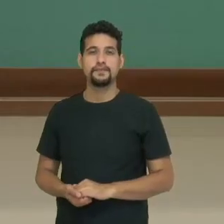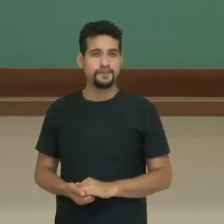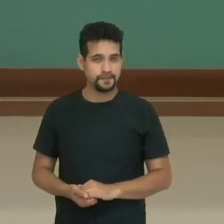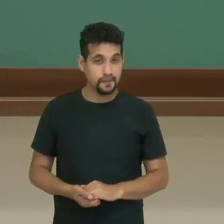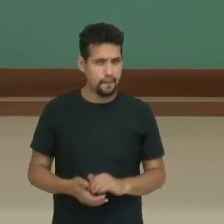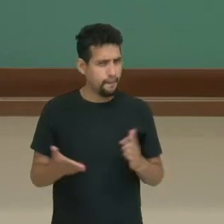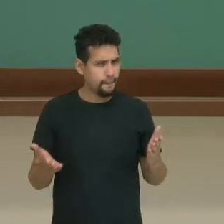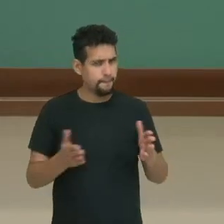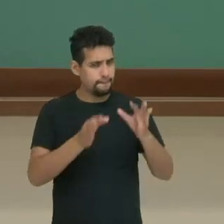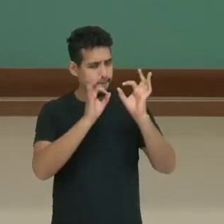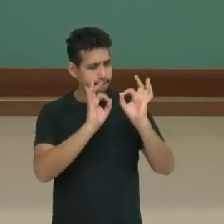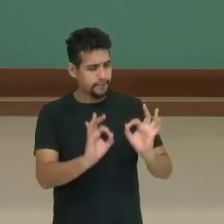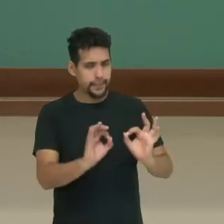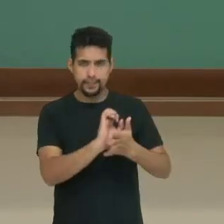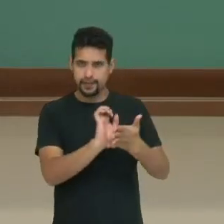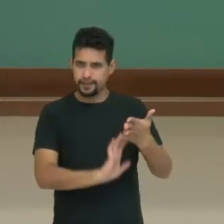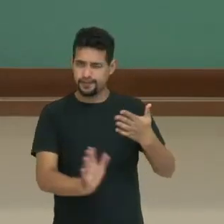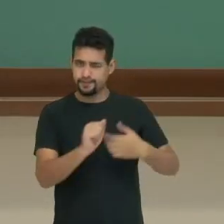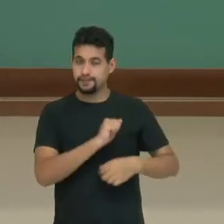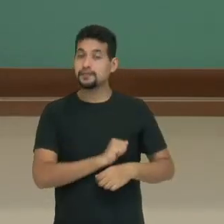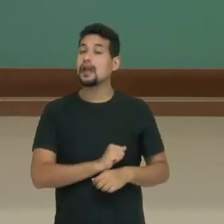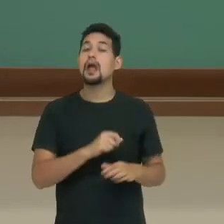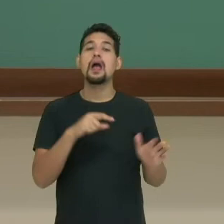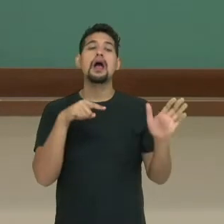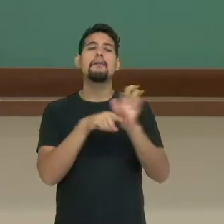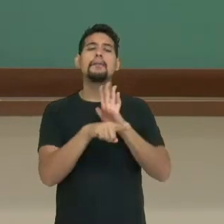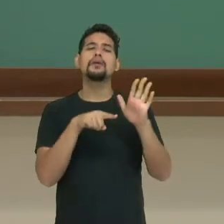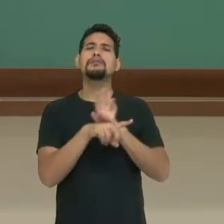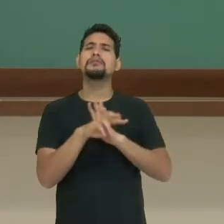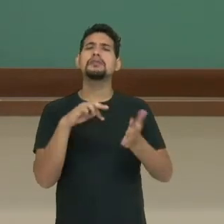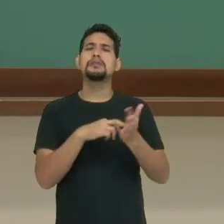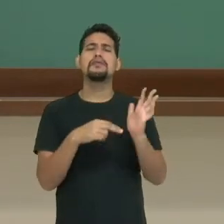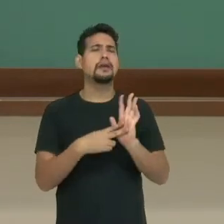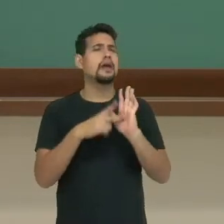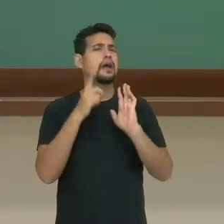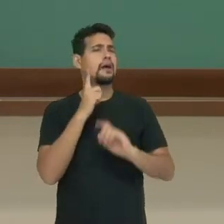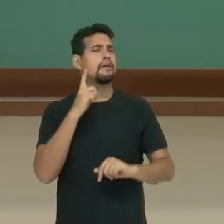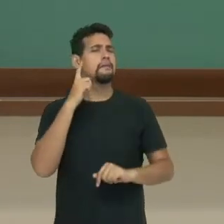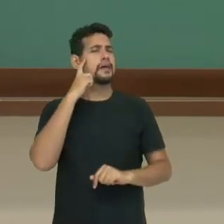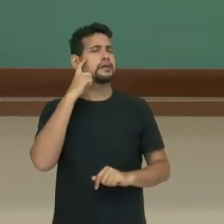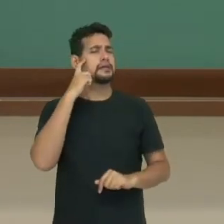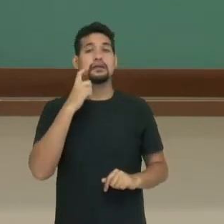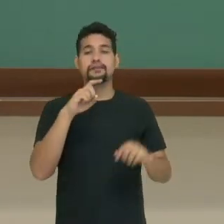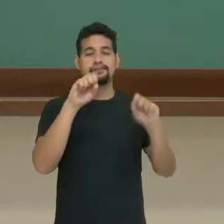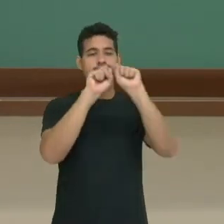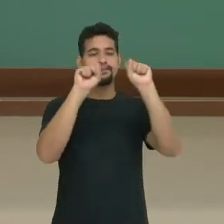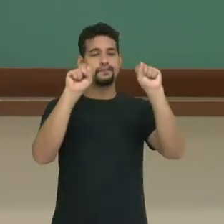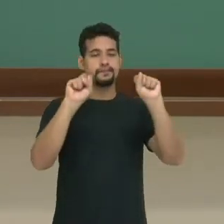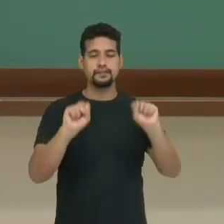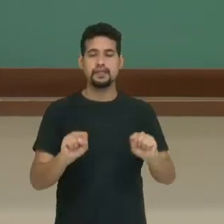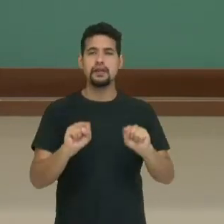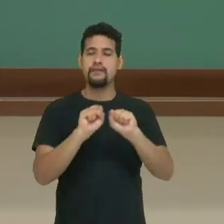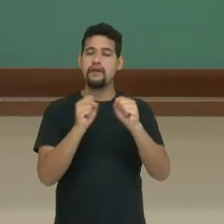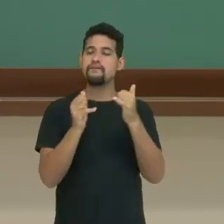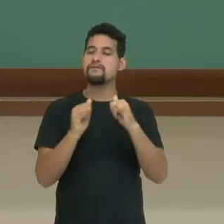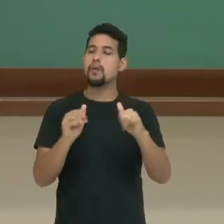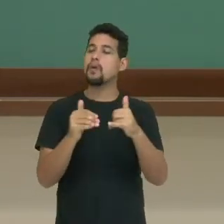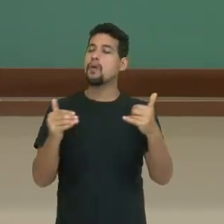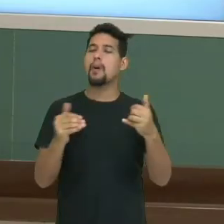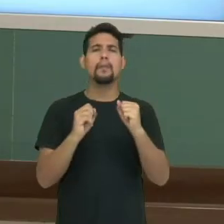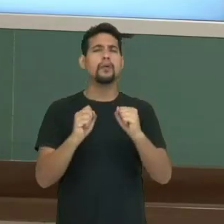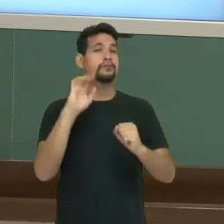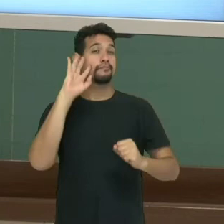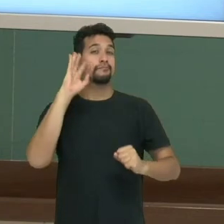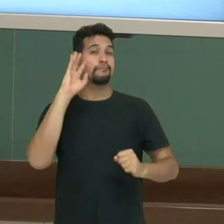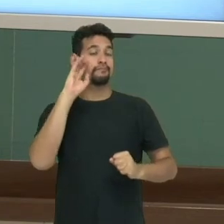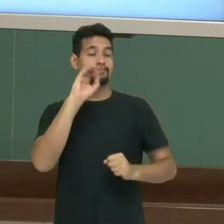Vamos para a correção da atividade? Olha só, a pergunta é assim, ó, considere os seguintes sistemas, e informe quais podem